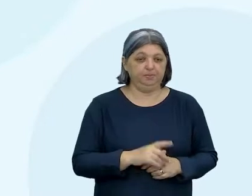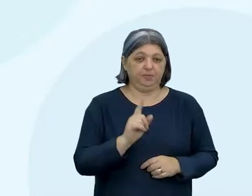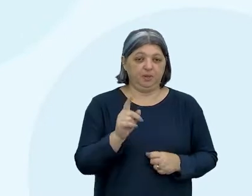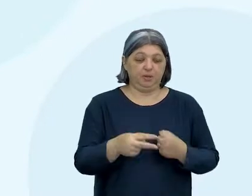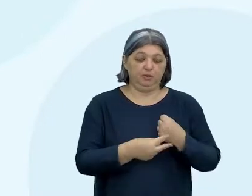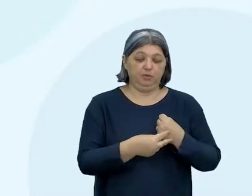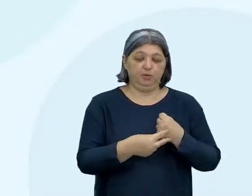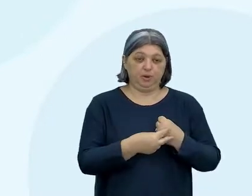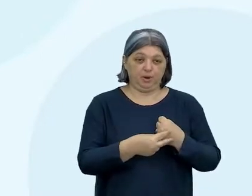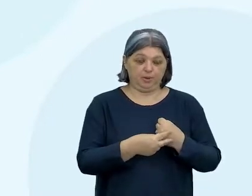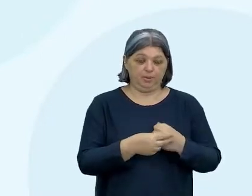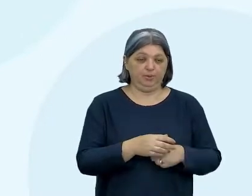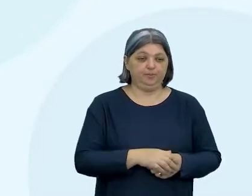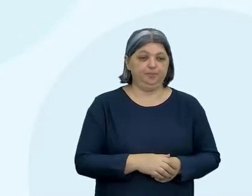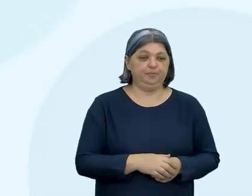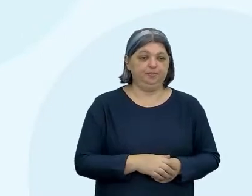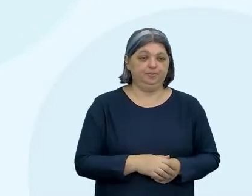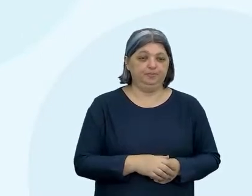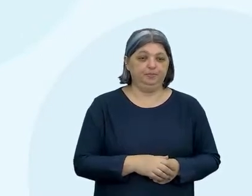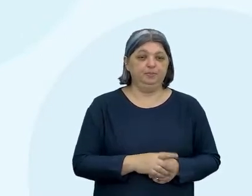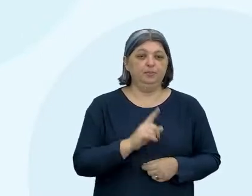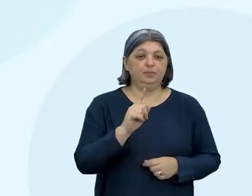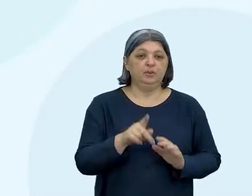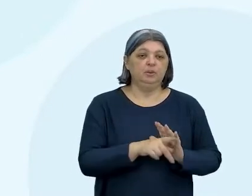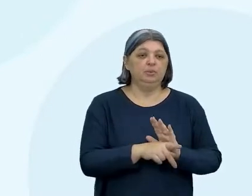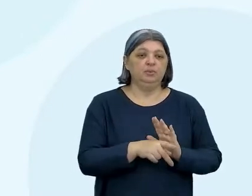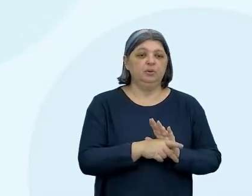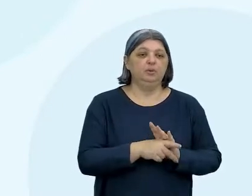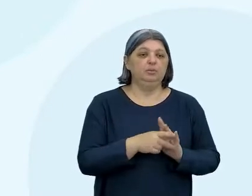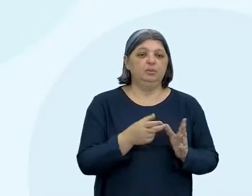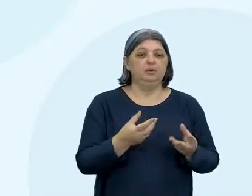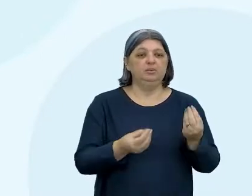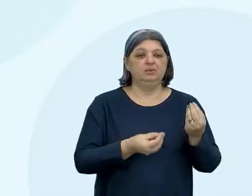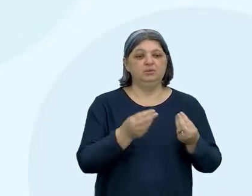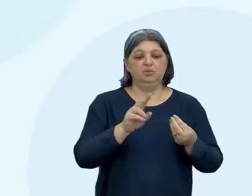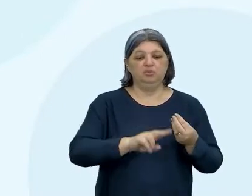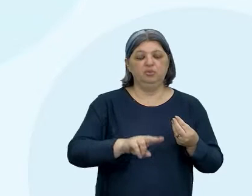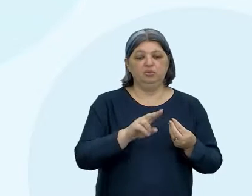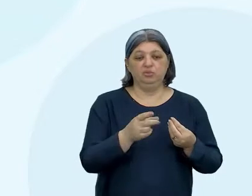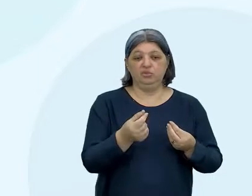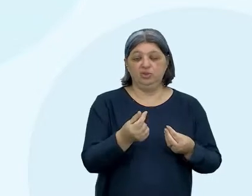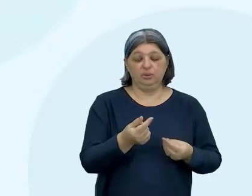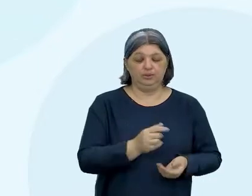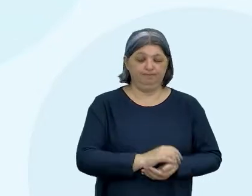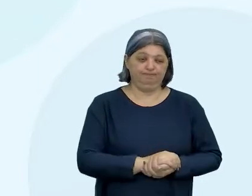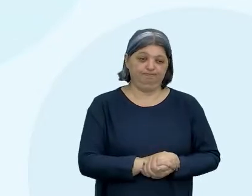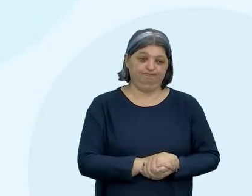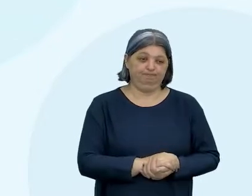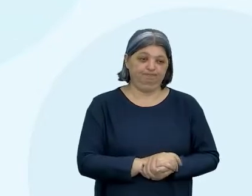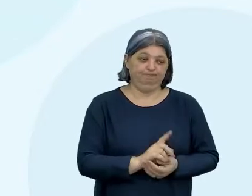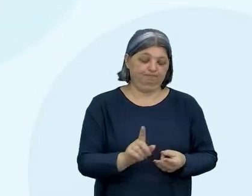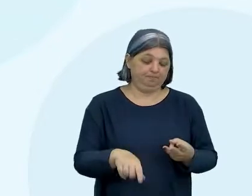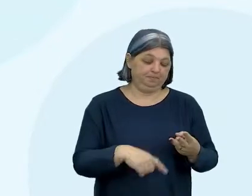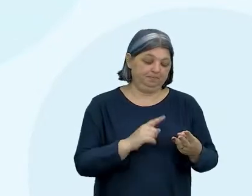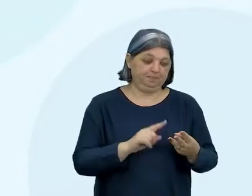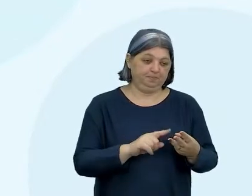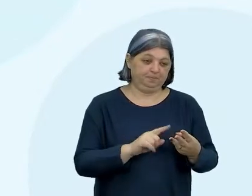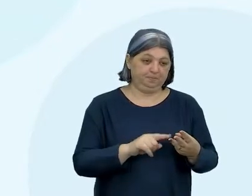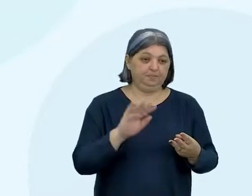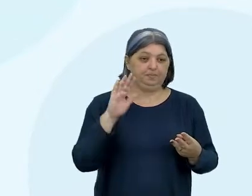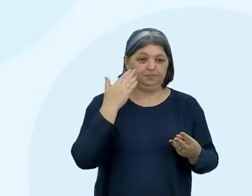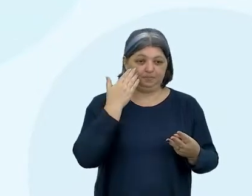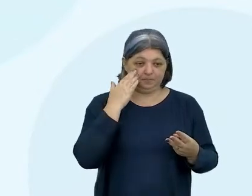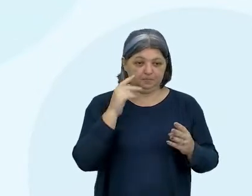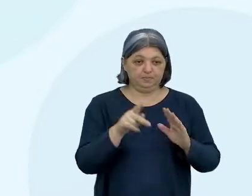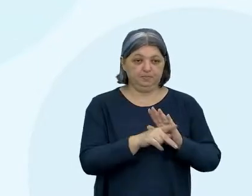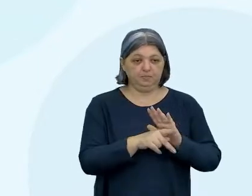E aí a gente fala em planejar, é ter disciplina. Como que a gente vai usar esse dinheiro? O terceiro item, compreensão da